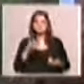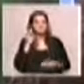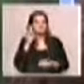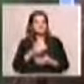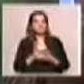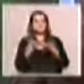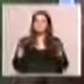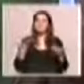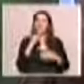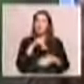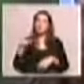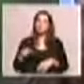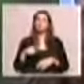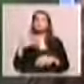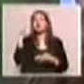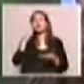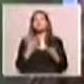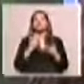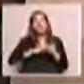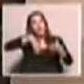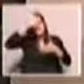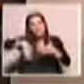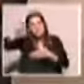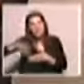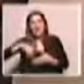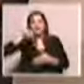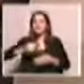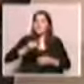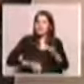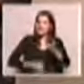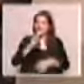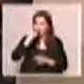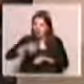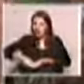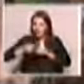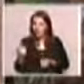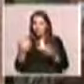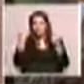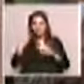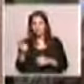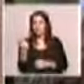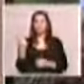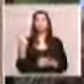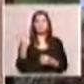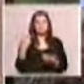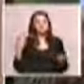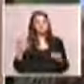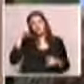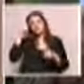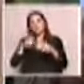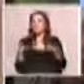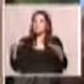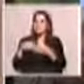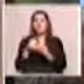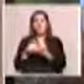os alunos do Beato pintaram a sua escola, criaram a sua própria horta, duas boas notícias numa só, trabalharam em prol da comunidade e não estiveram à